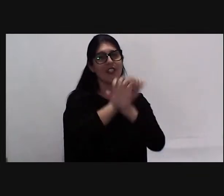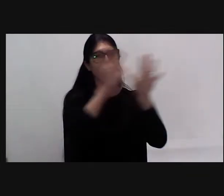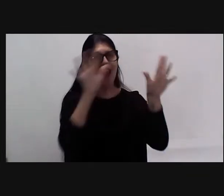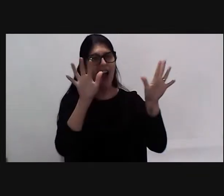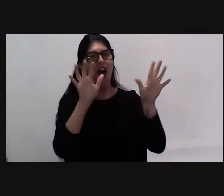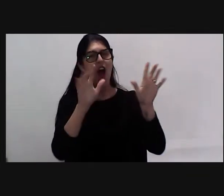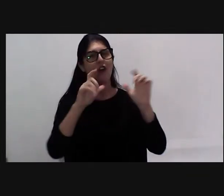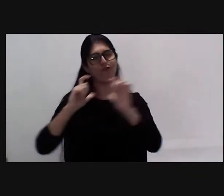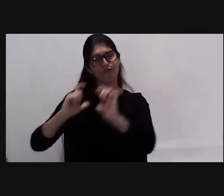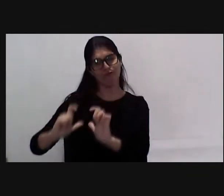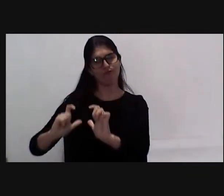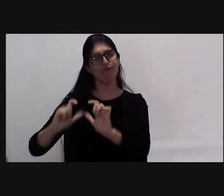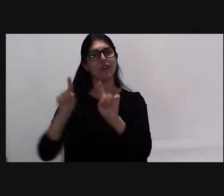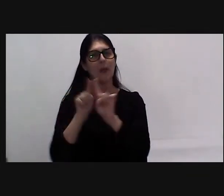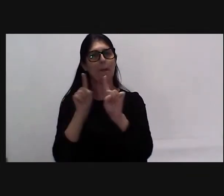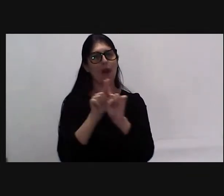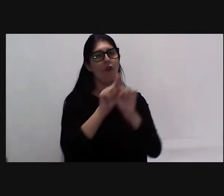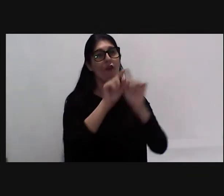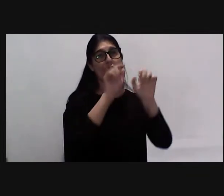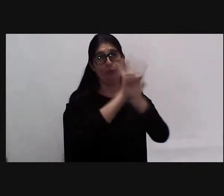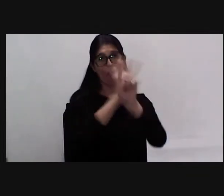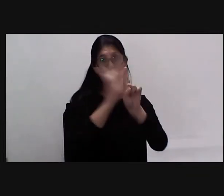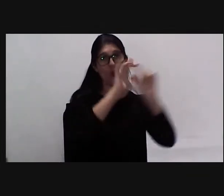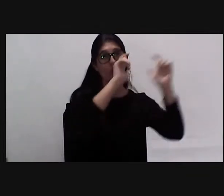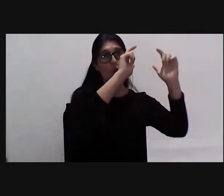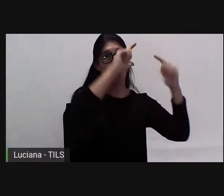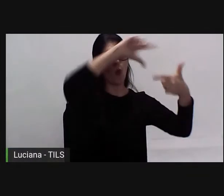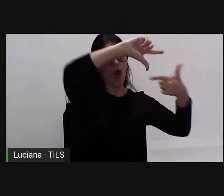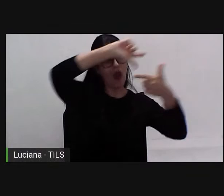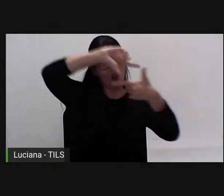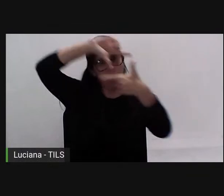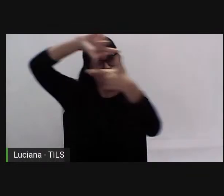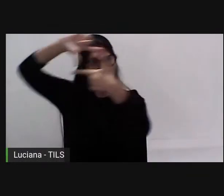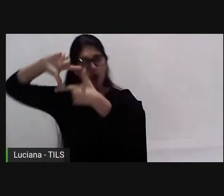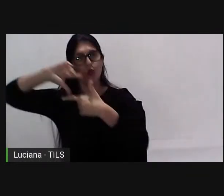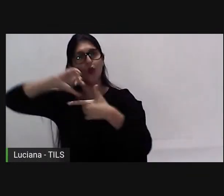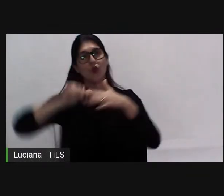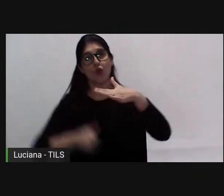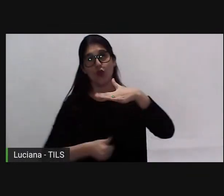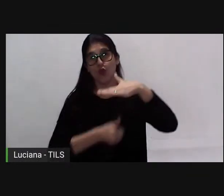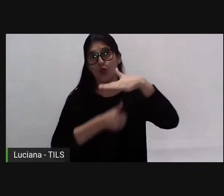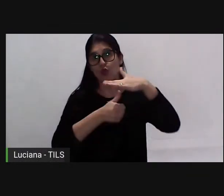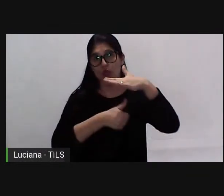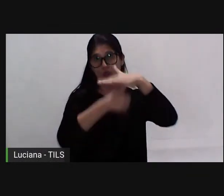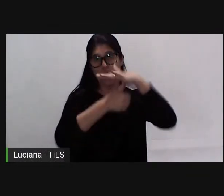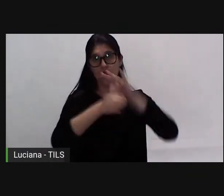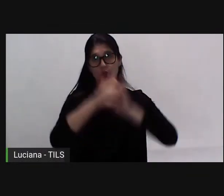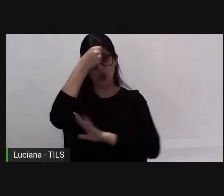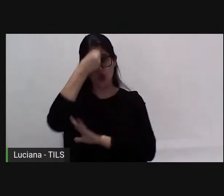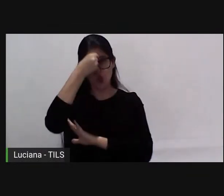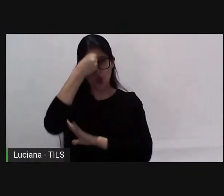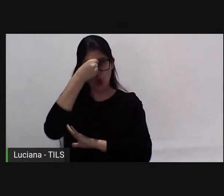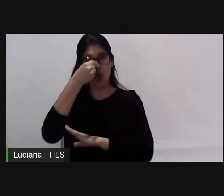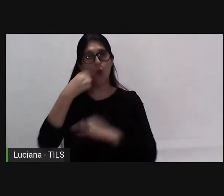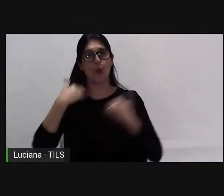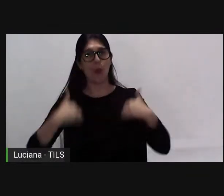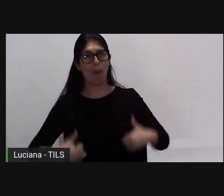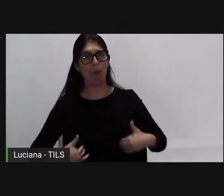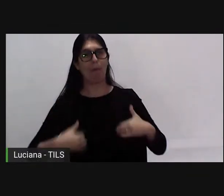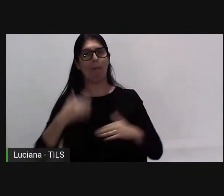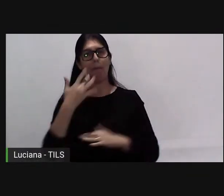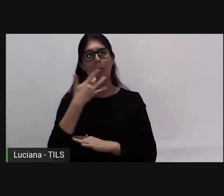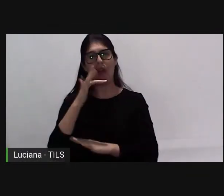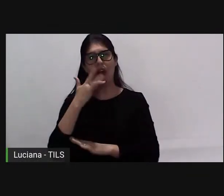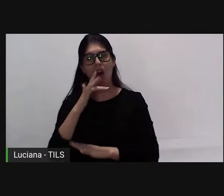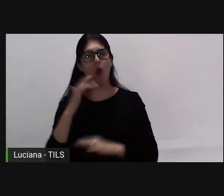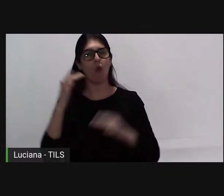e quadros no fundo, o reitor Júlio Chandurrec, homem branco, cabelo curto, terno e camisa cinza. E